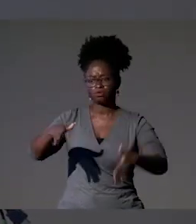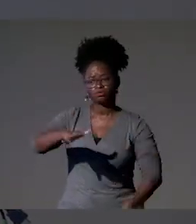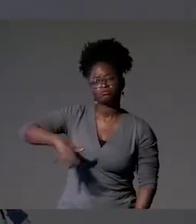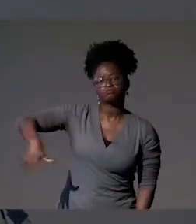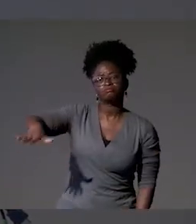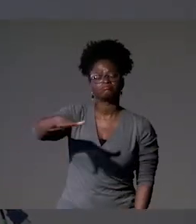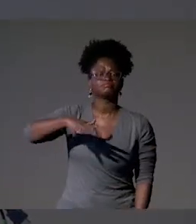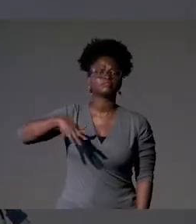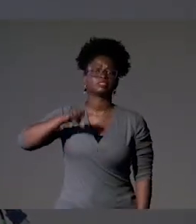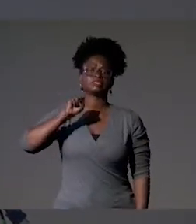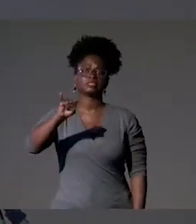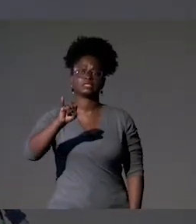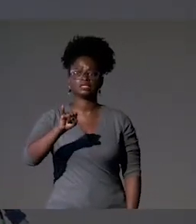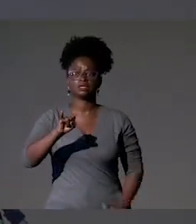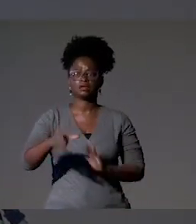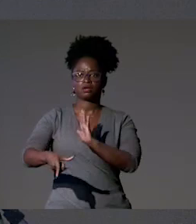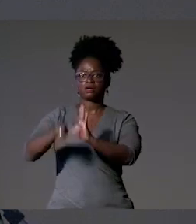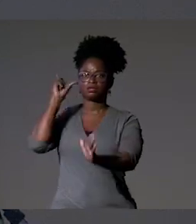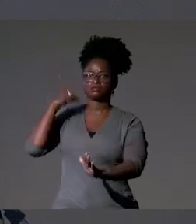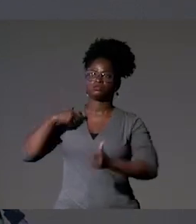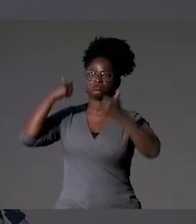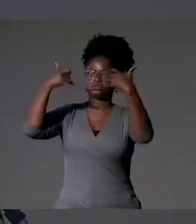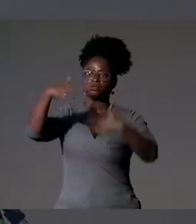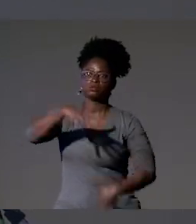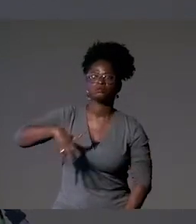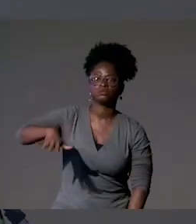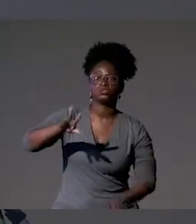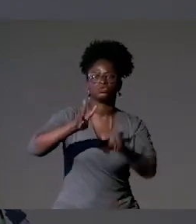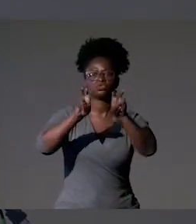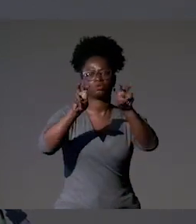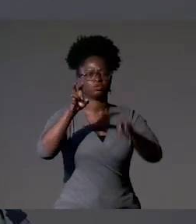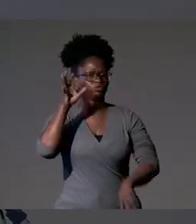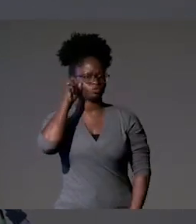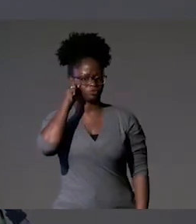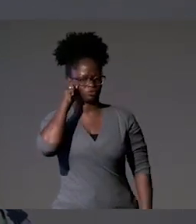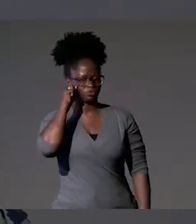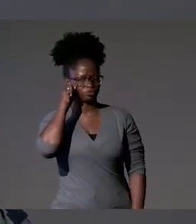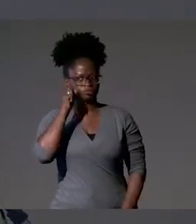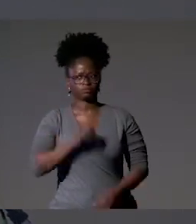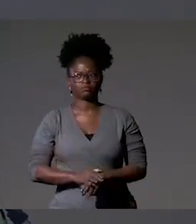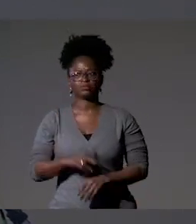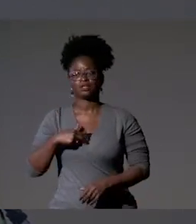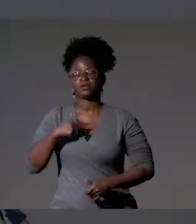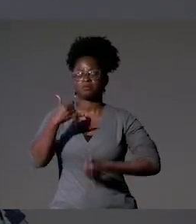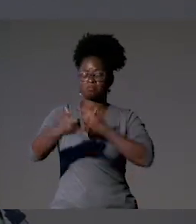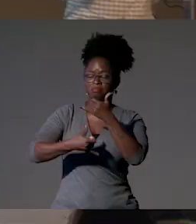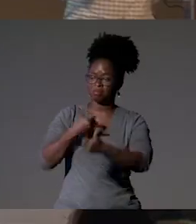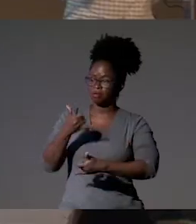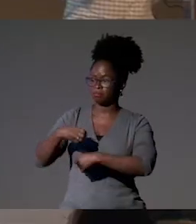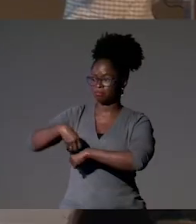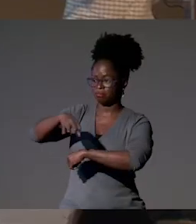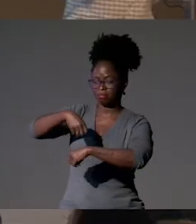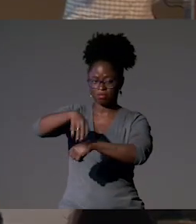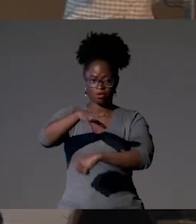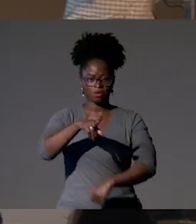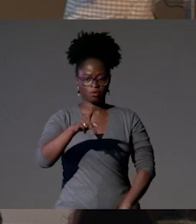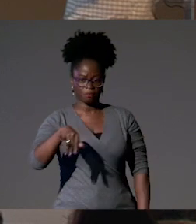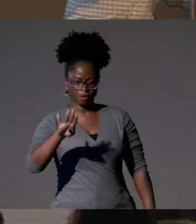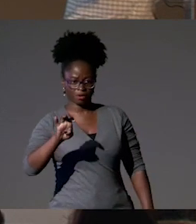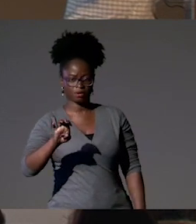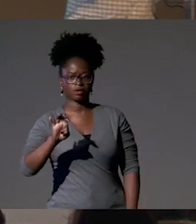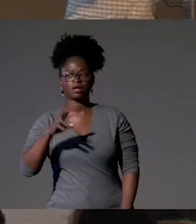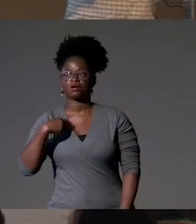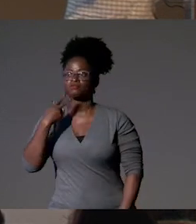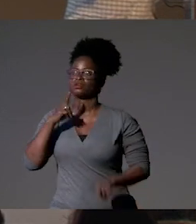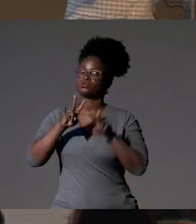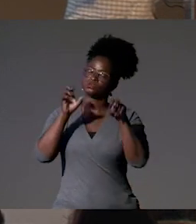meio, sem tocar num aspecto mais geral de sono. Eu costumo brincar com os pais, meus pacientes, que quando